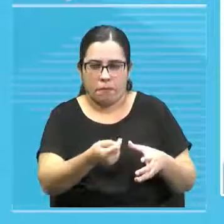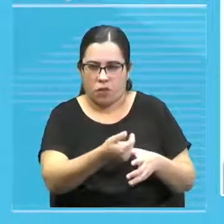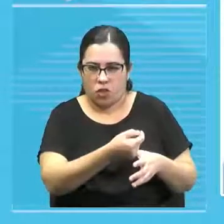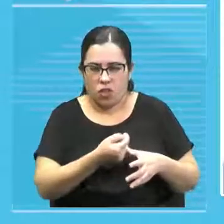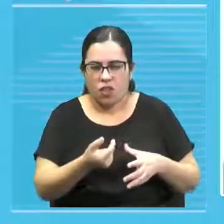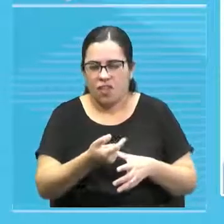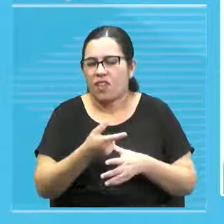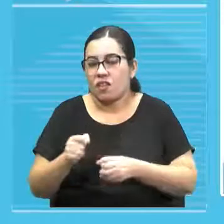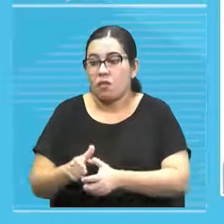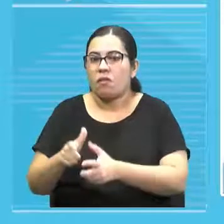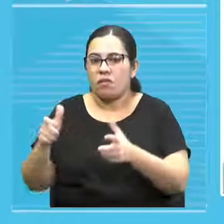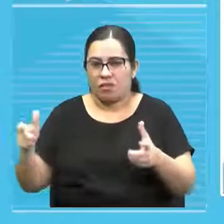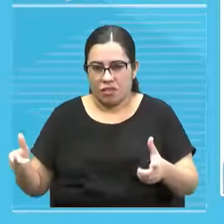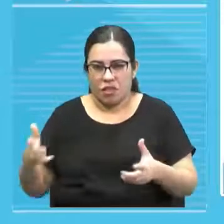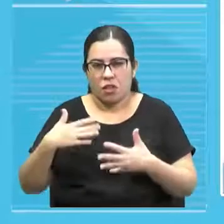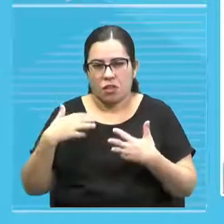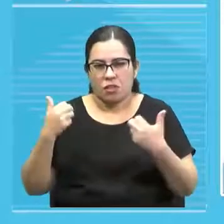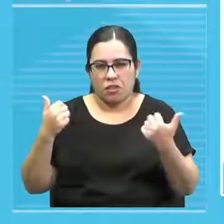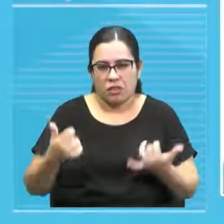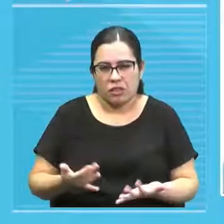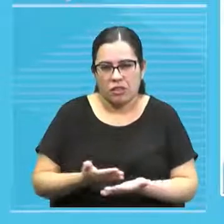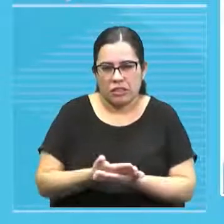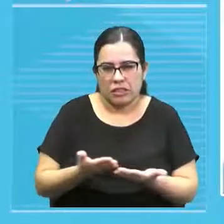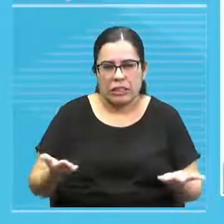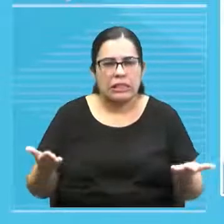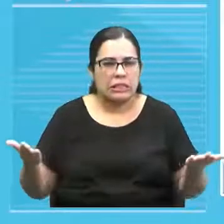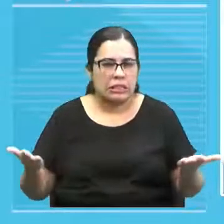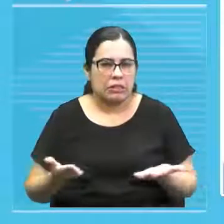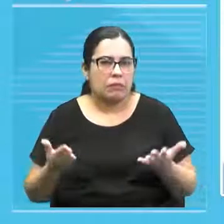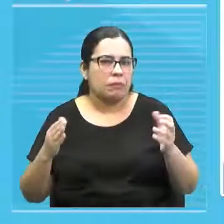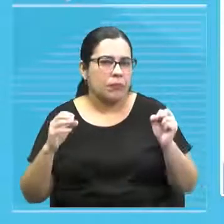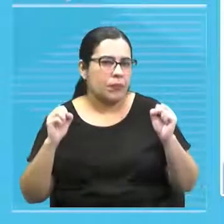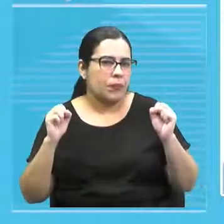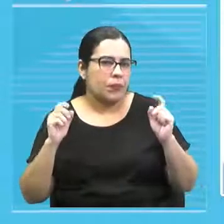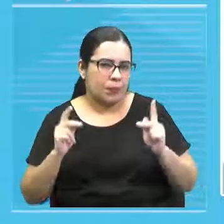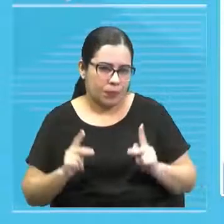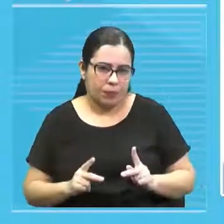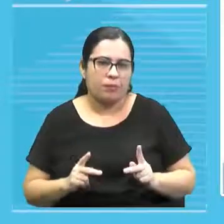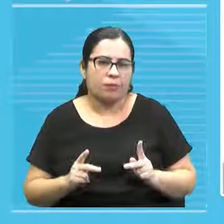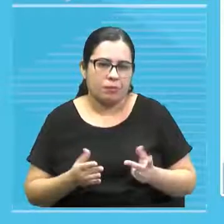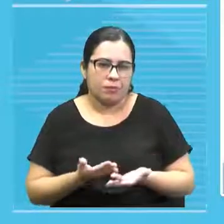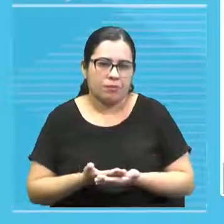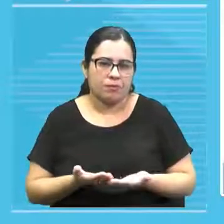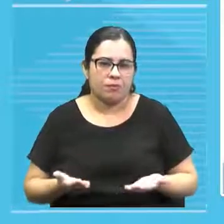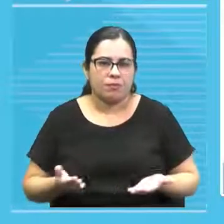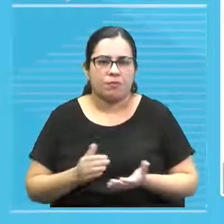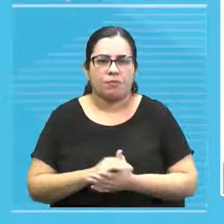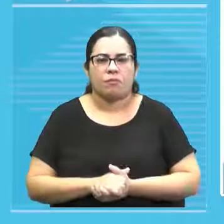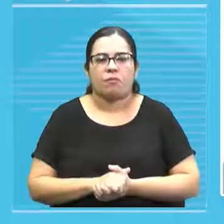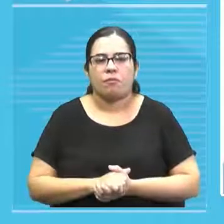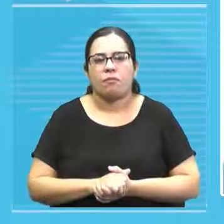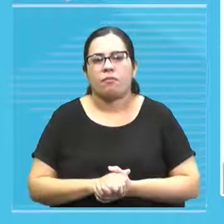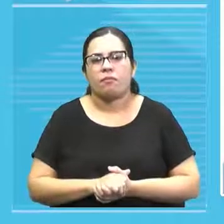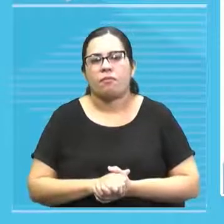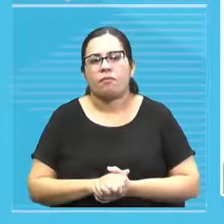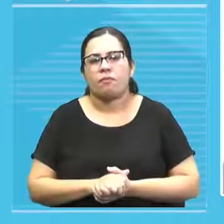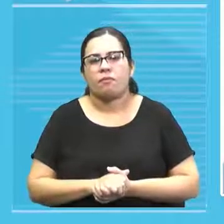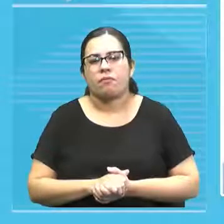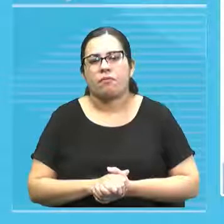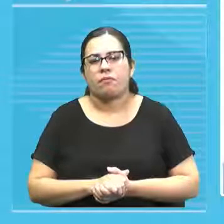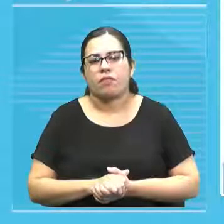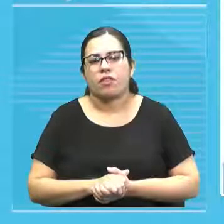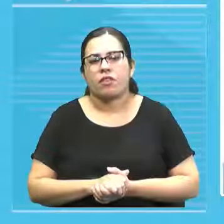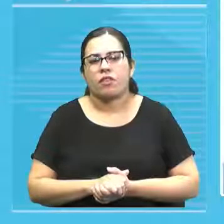vocês povo de São Francisco de Ribeiro Gaivota de São Lourenço é